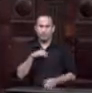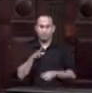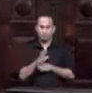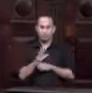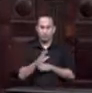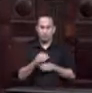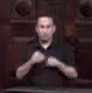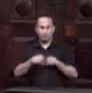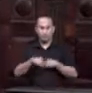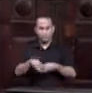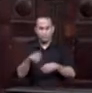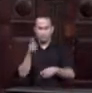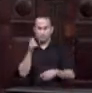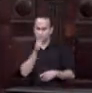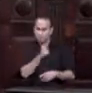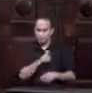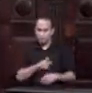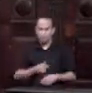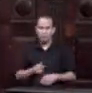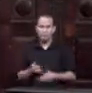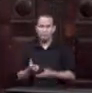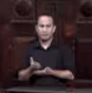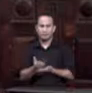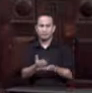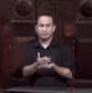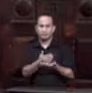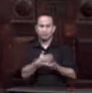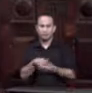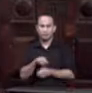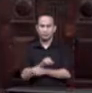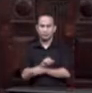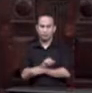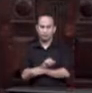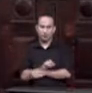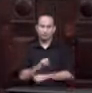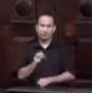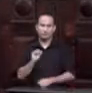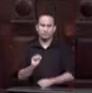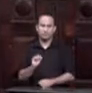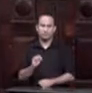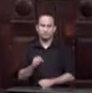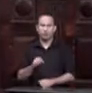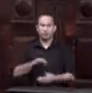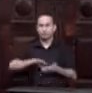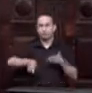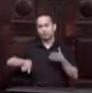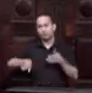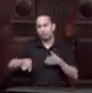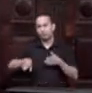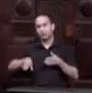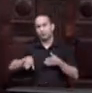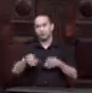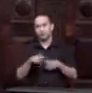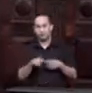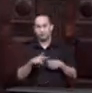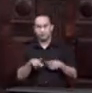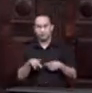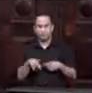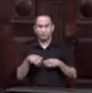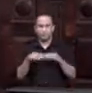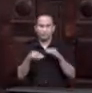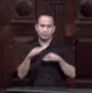aportar recursos no Estado que tire de miserabilidade o estado do servidor público estadual.